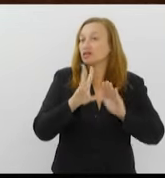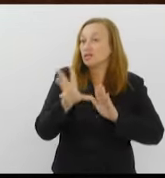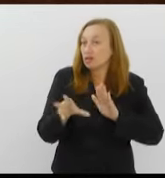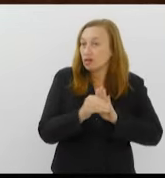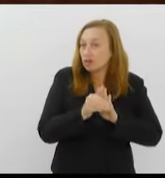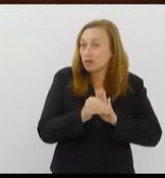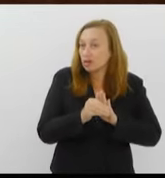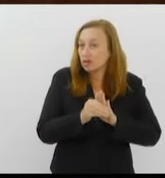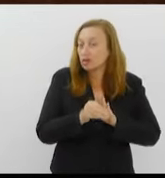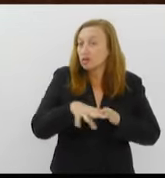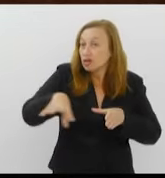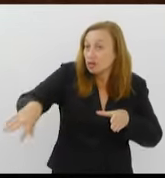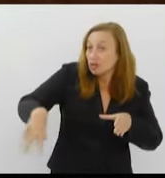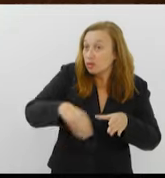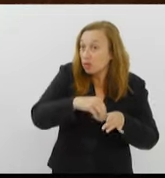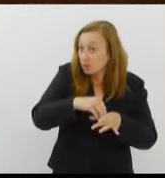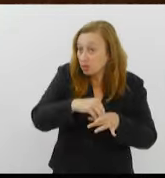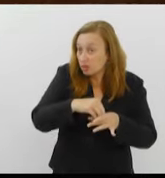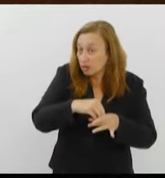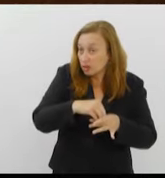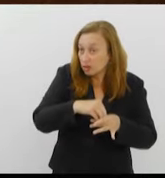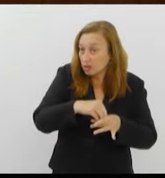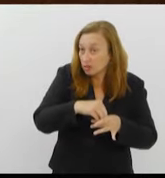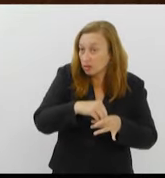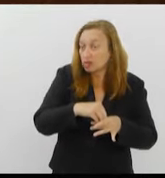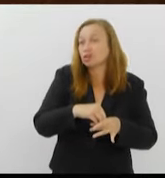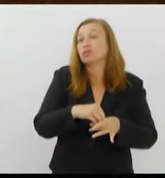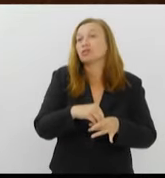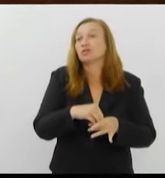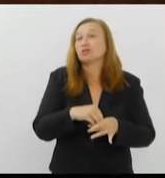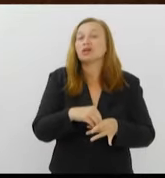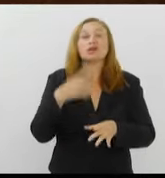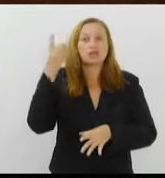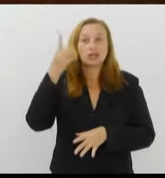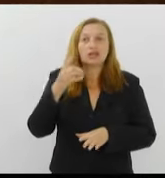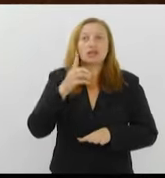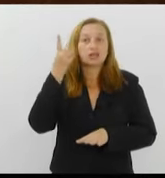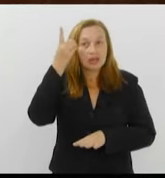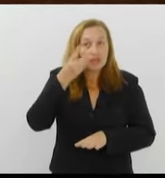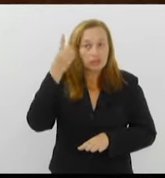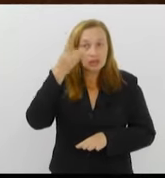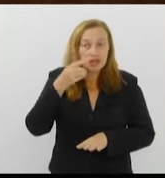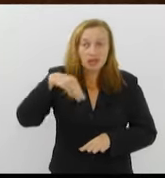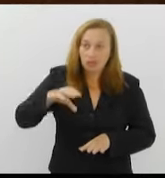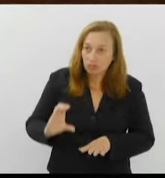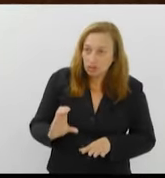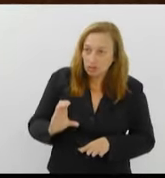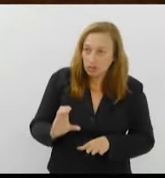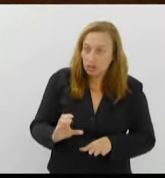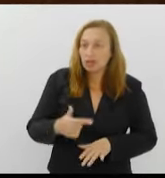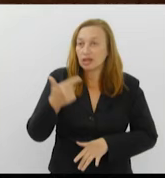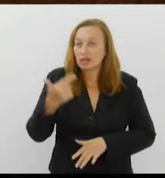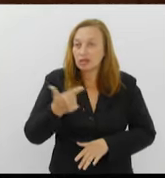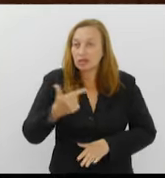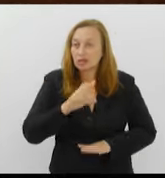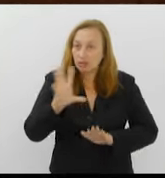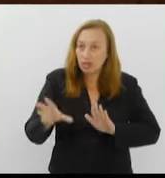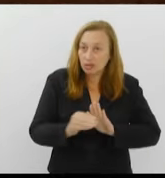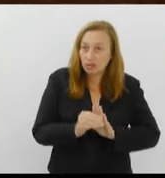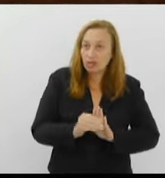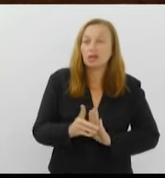emendas incorporando uma das emendas do deputado Carlos Mink, a segunda emenda do deputado